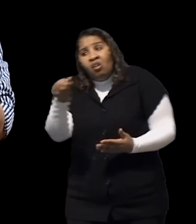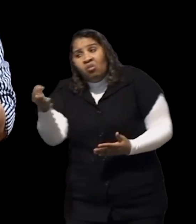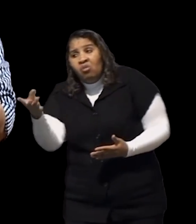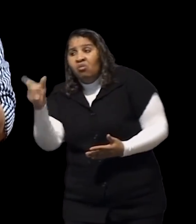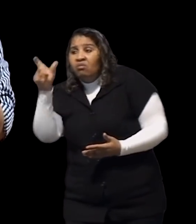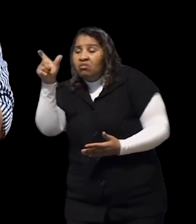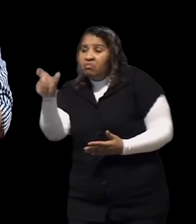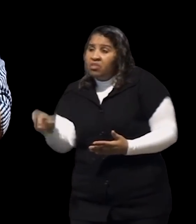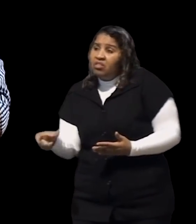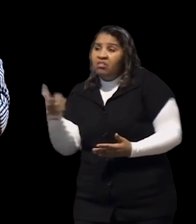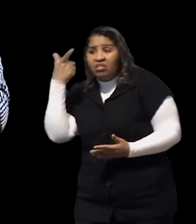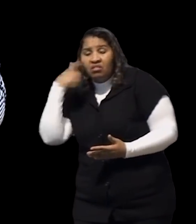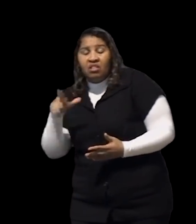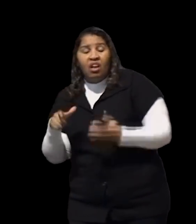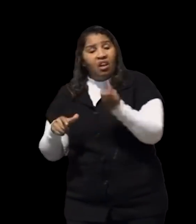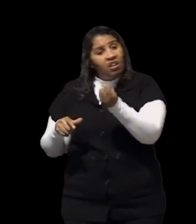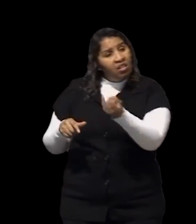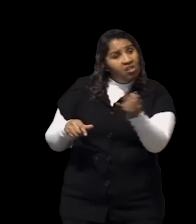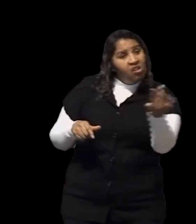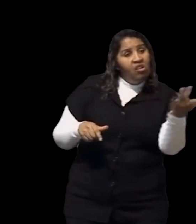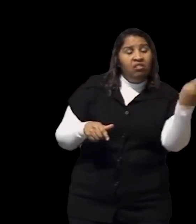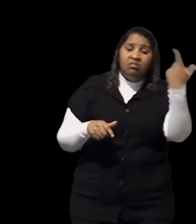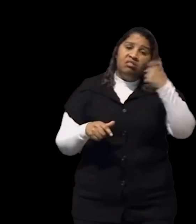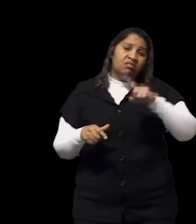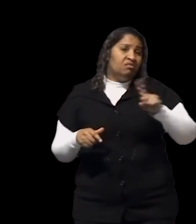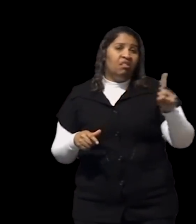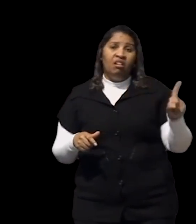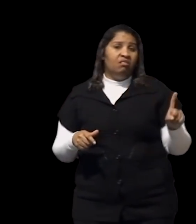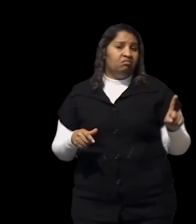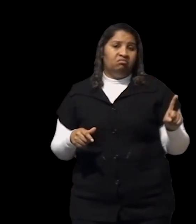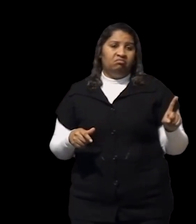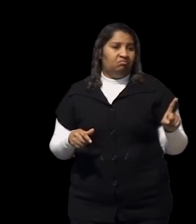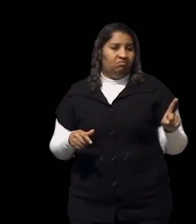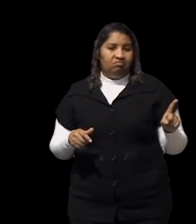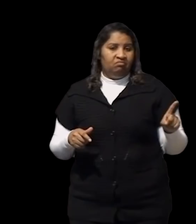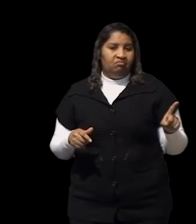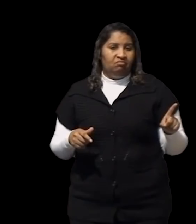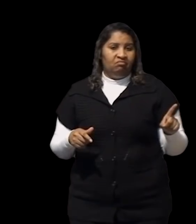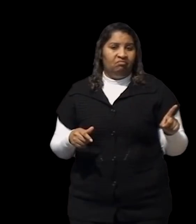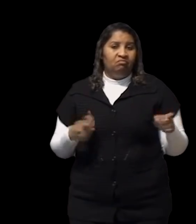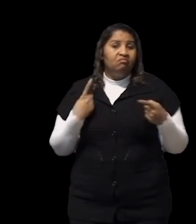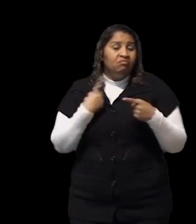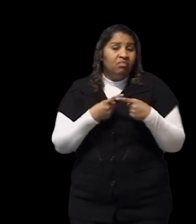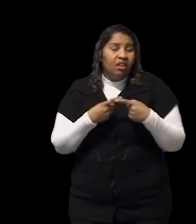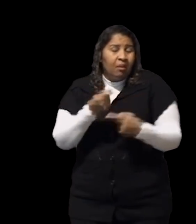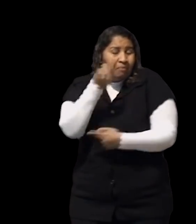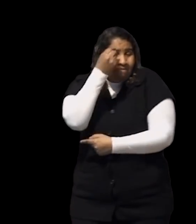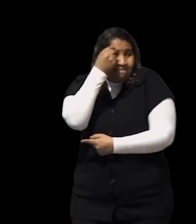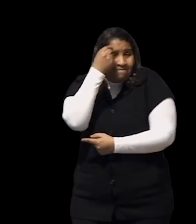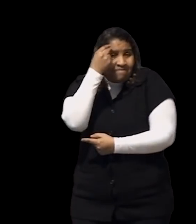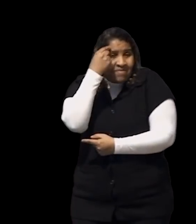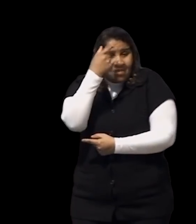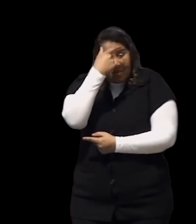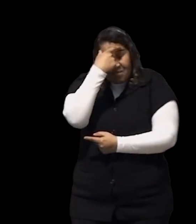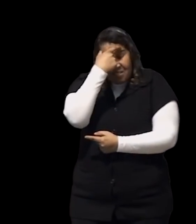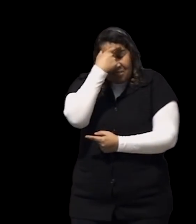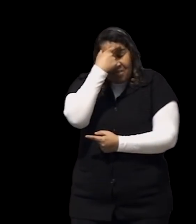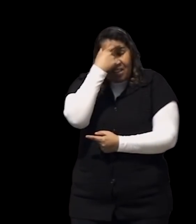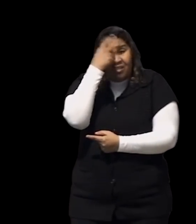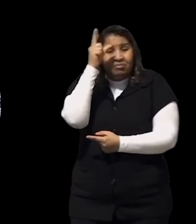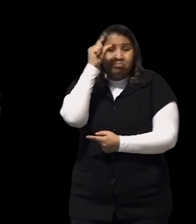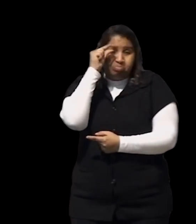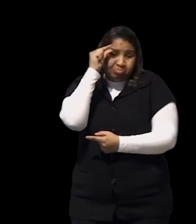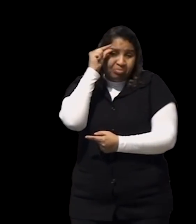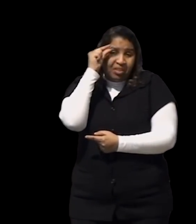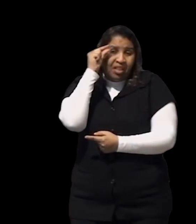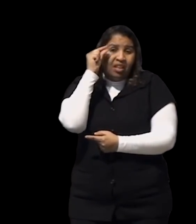enxerga uma possibilidade diferente do que aquele vive a vida deles É desse tamanho a vida deles É bem Medíocre Porque